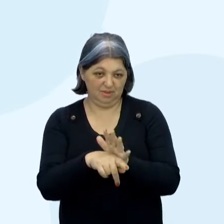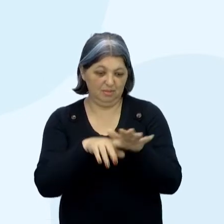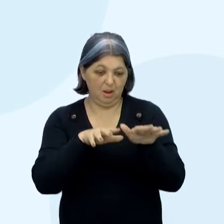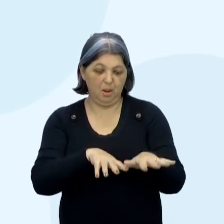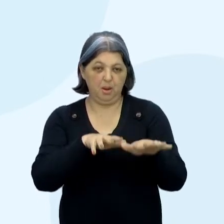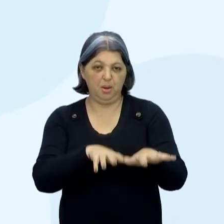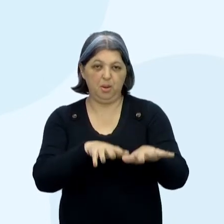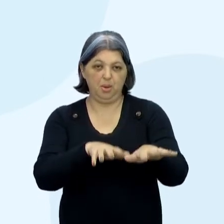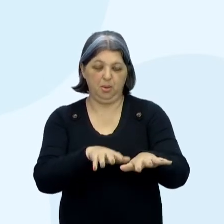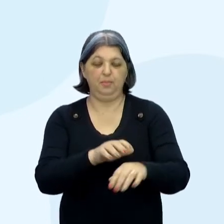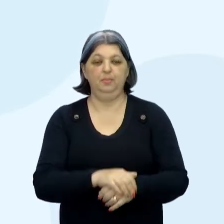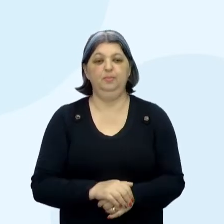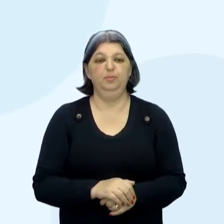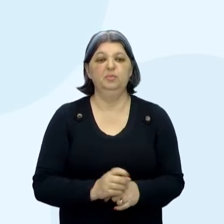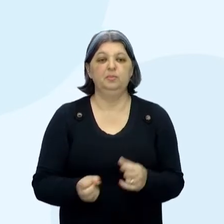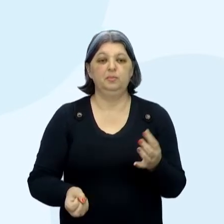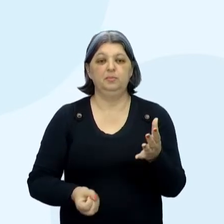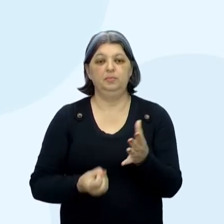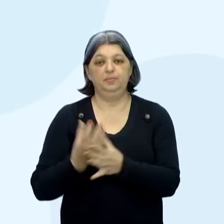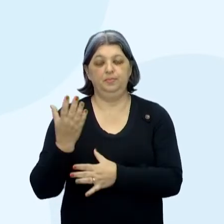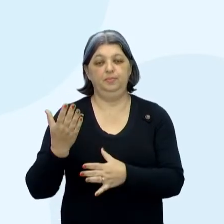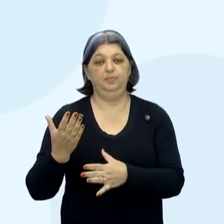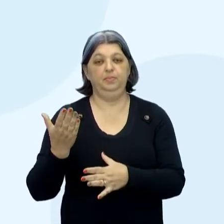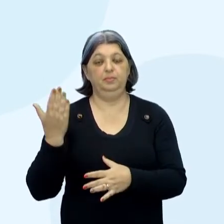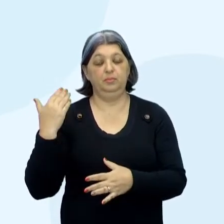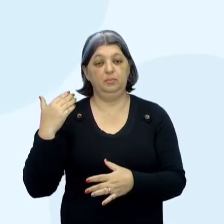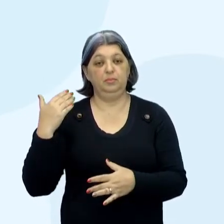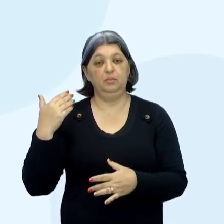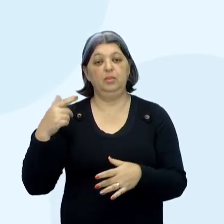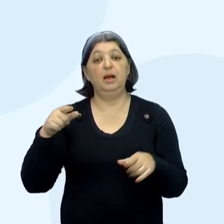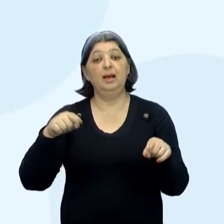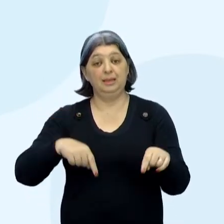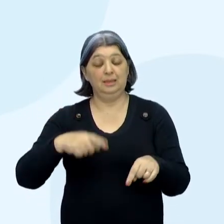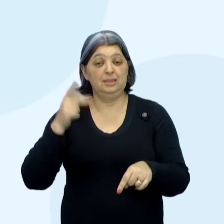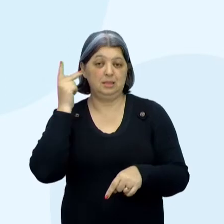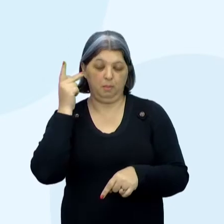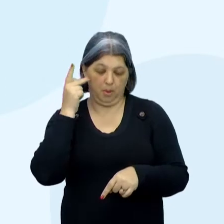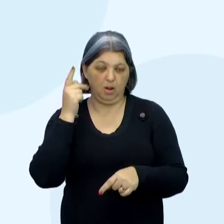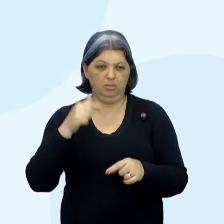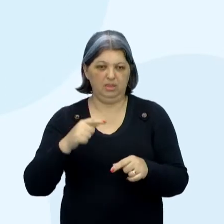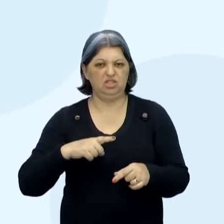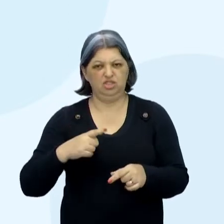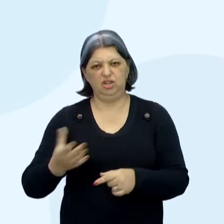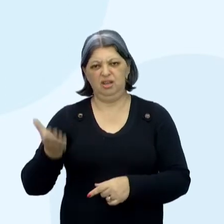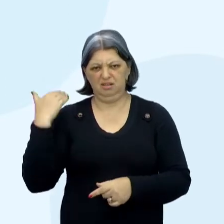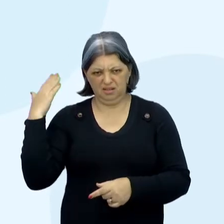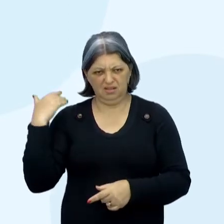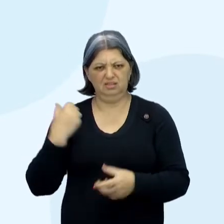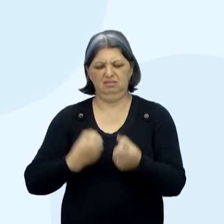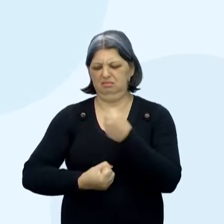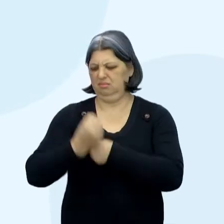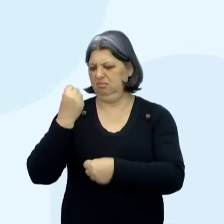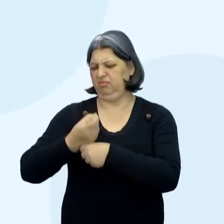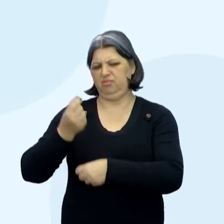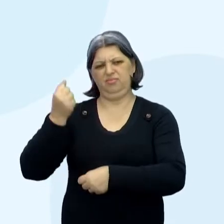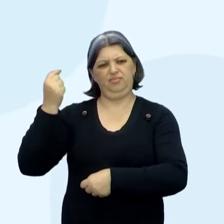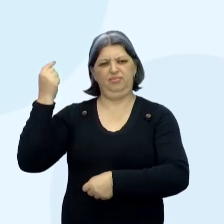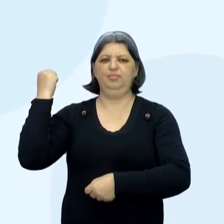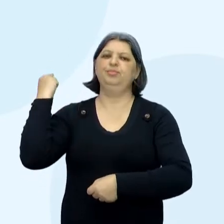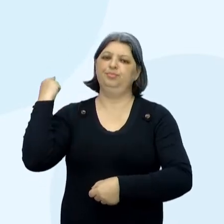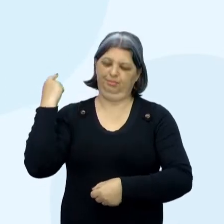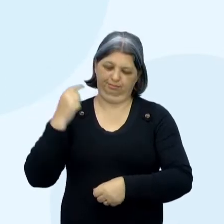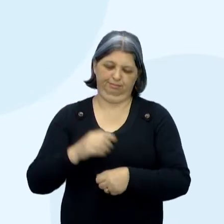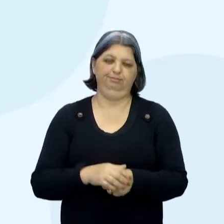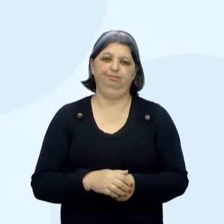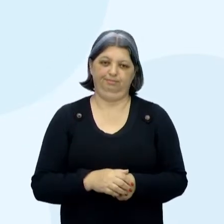foi ressuscitado há pouco tempo na cidade de São Paulo, mas como você está vendo, ele existe há muito